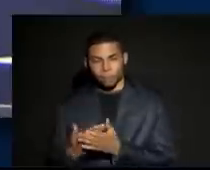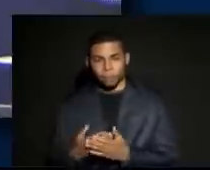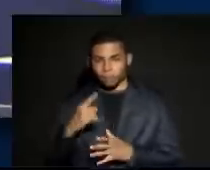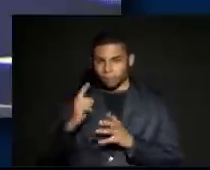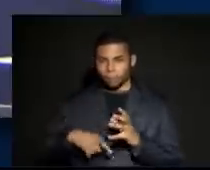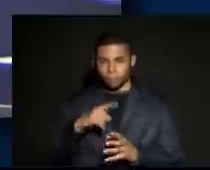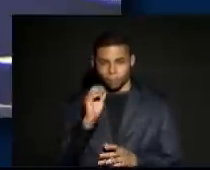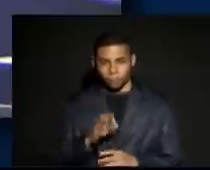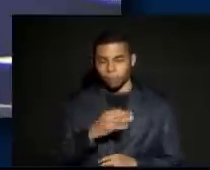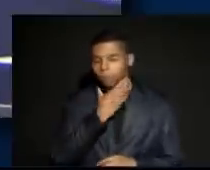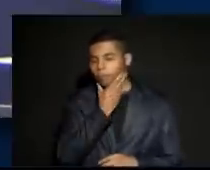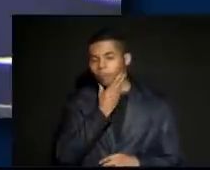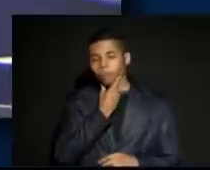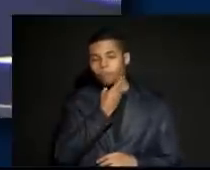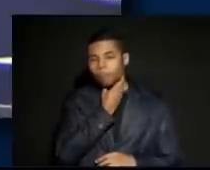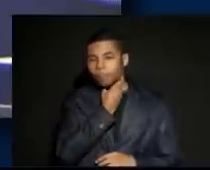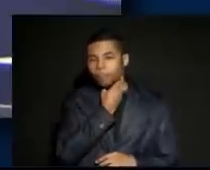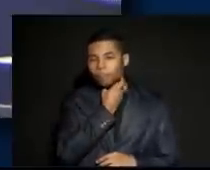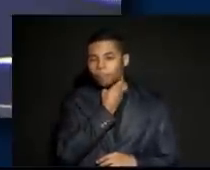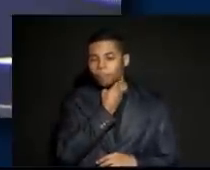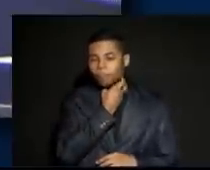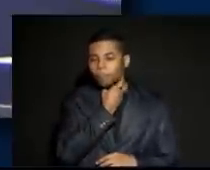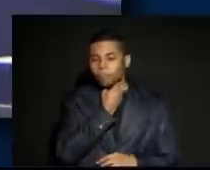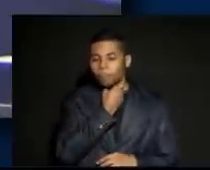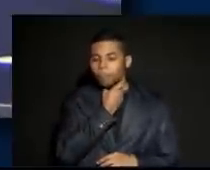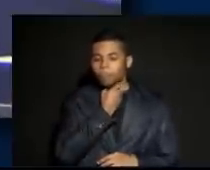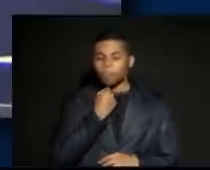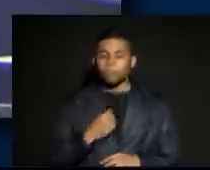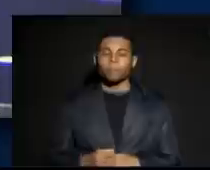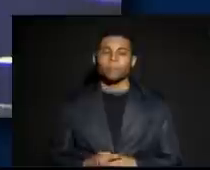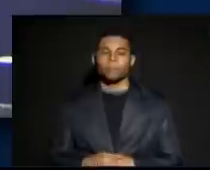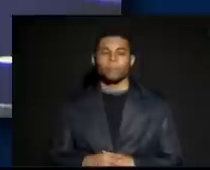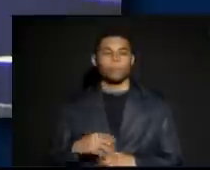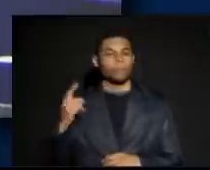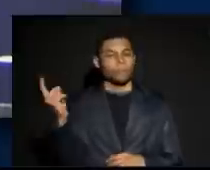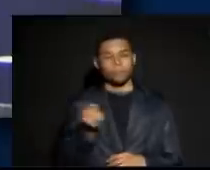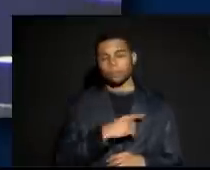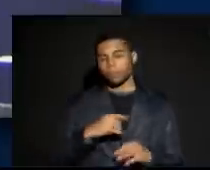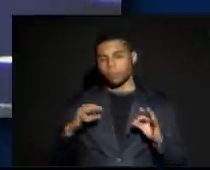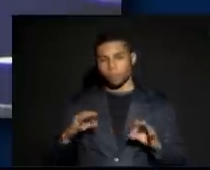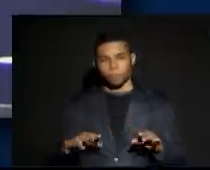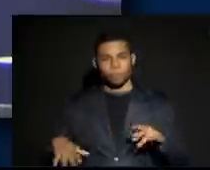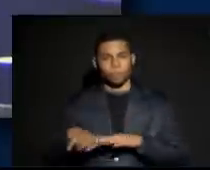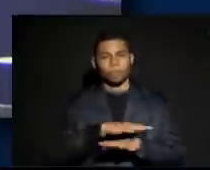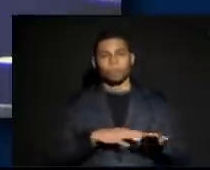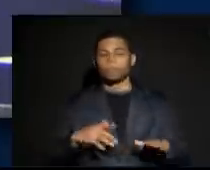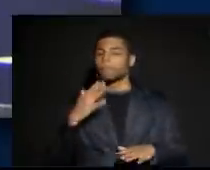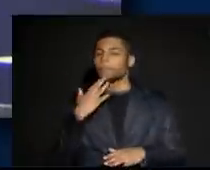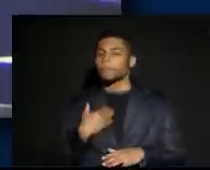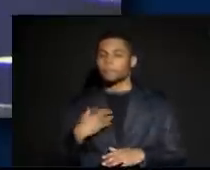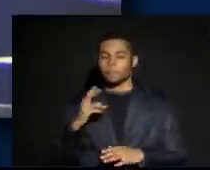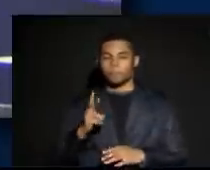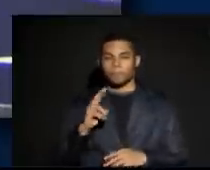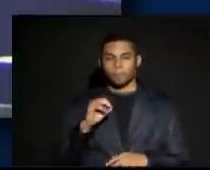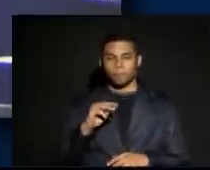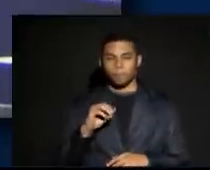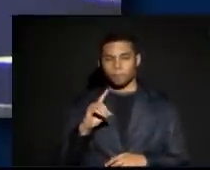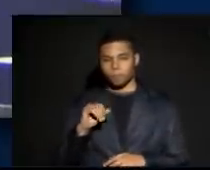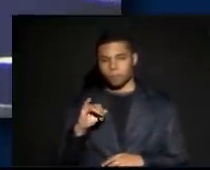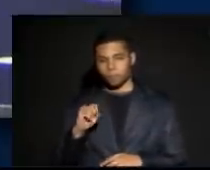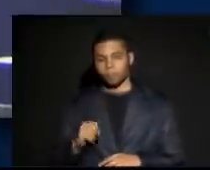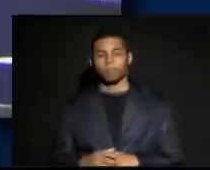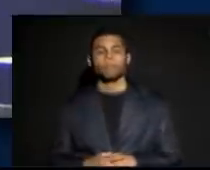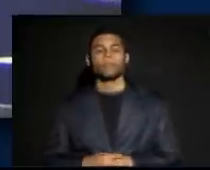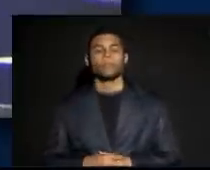20 anos na economia Global antes com entrada dela não Mc a toda a urbanização a alta demanda por commodities